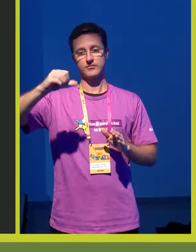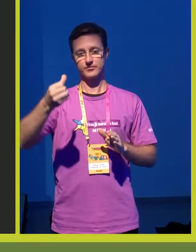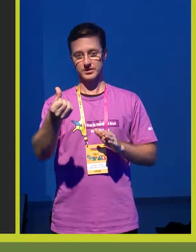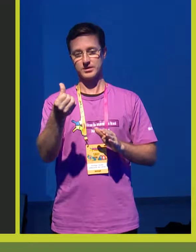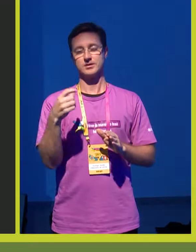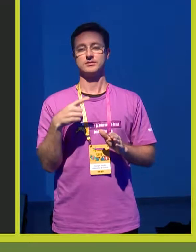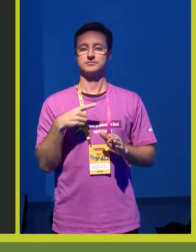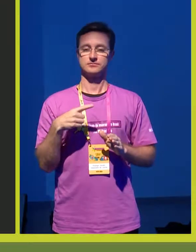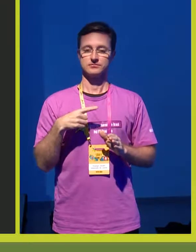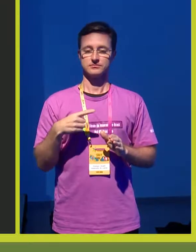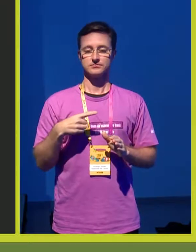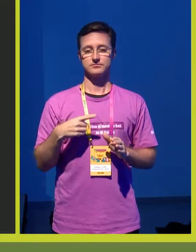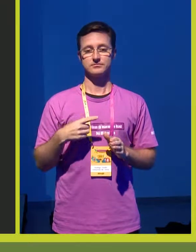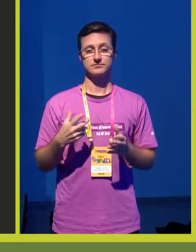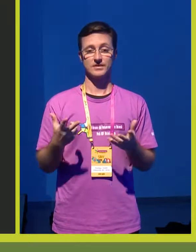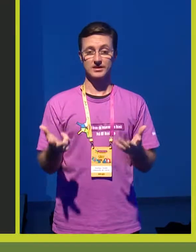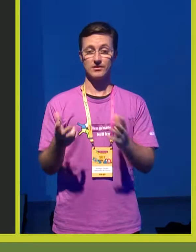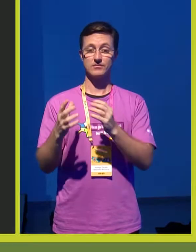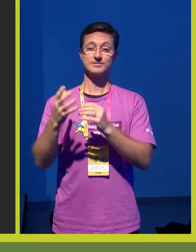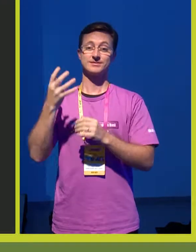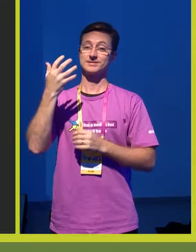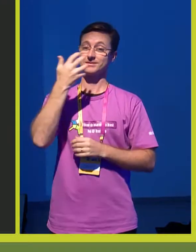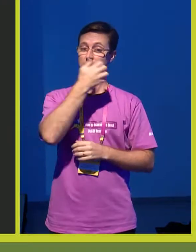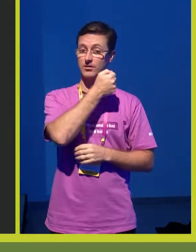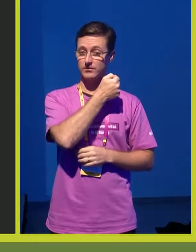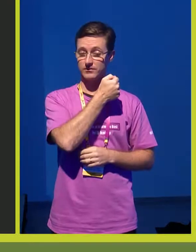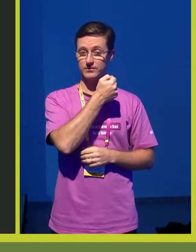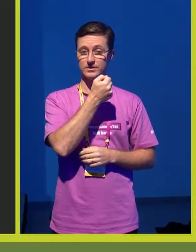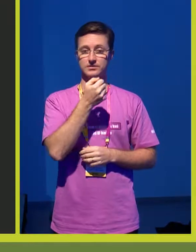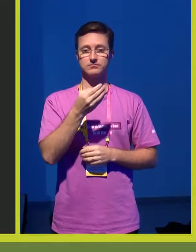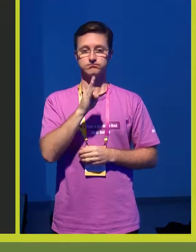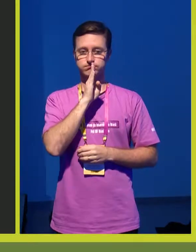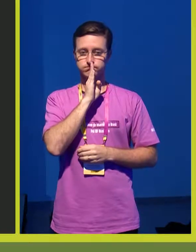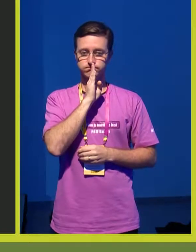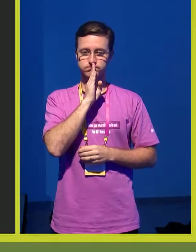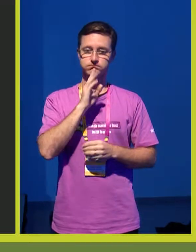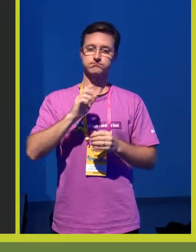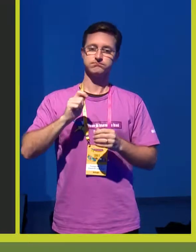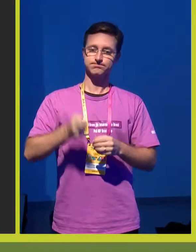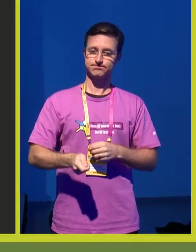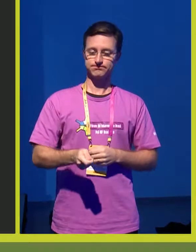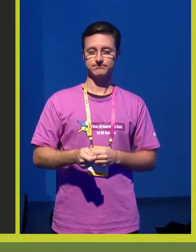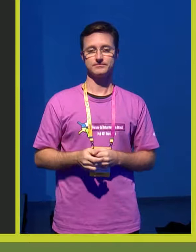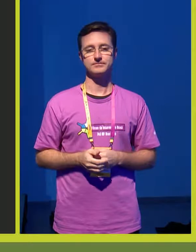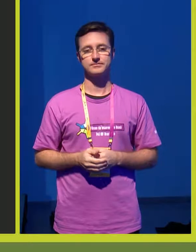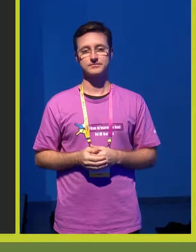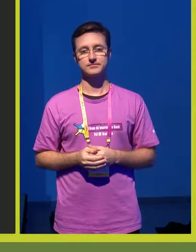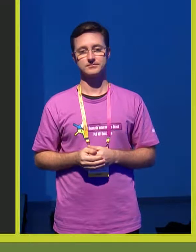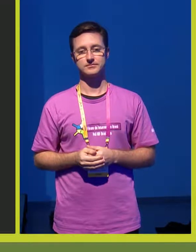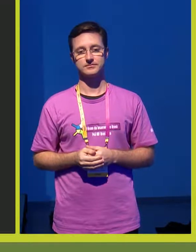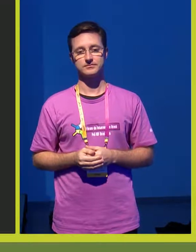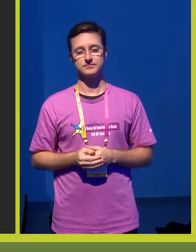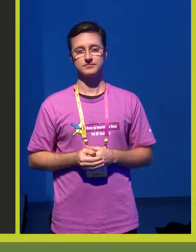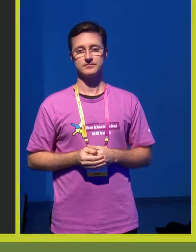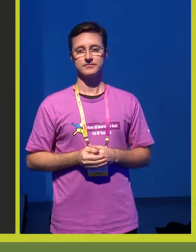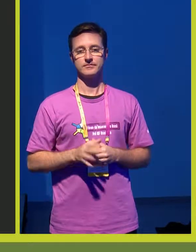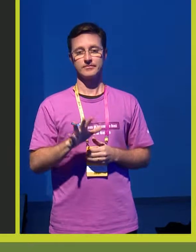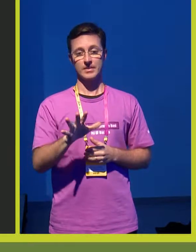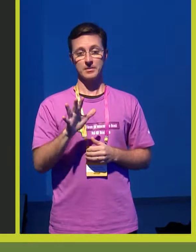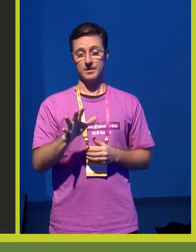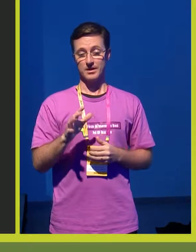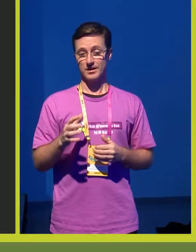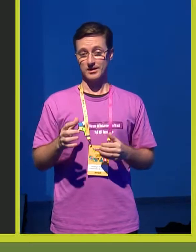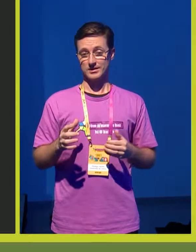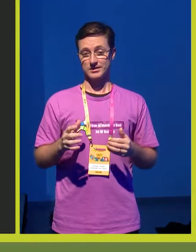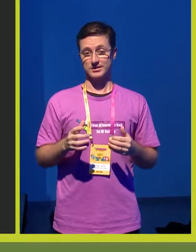equilíbrio, preserva-se o sigilo como regra, mas se eu possuir um indício concreto de autoria ou participação